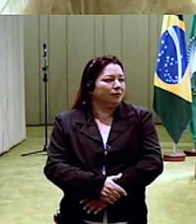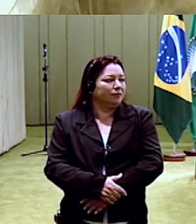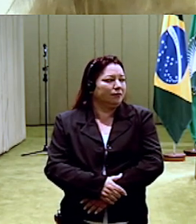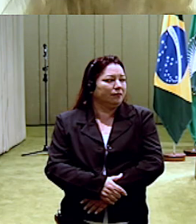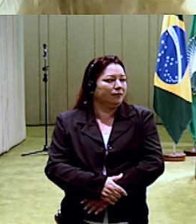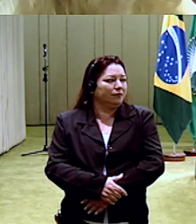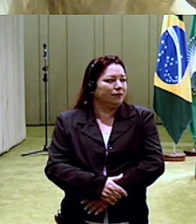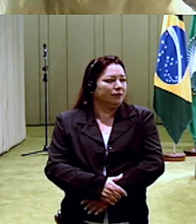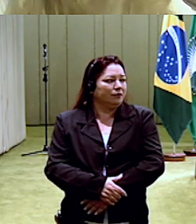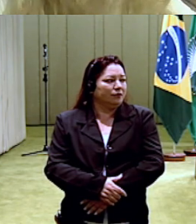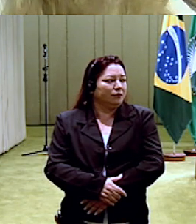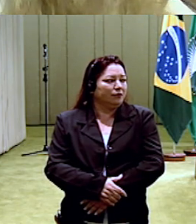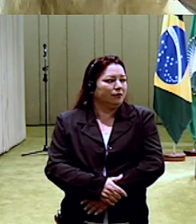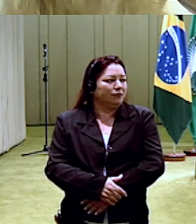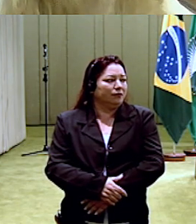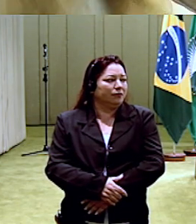Coitada, ela está falando.